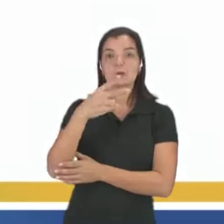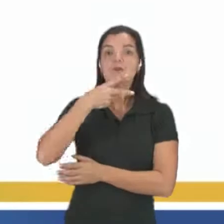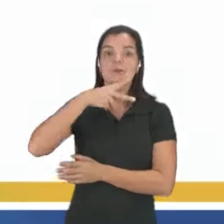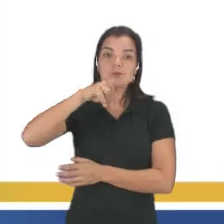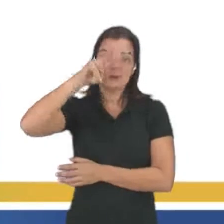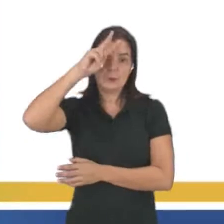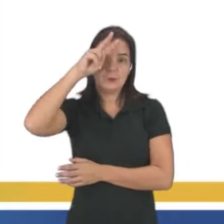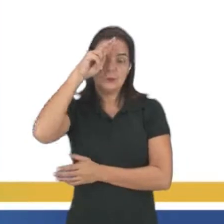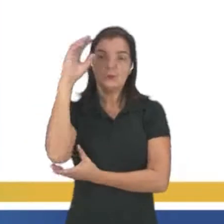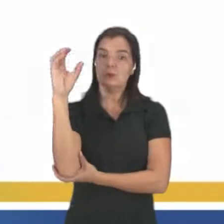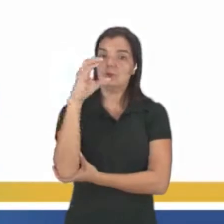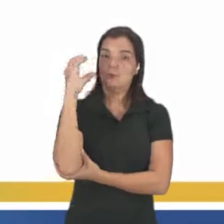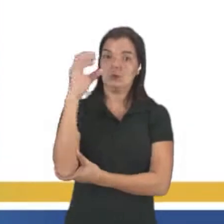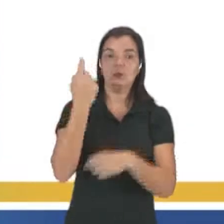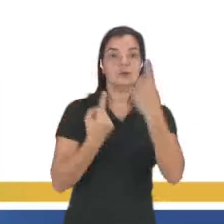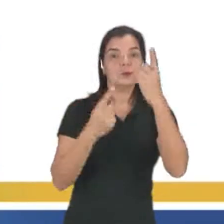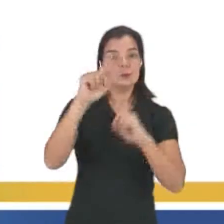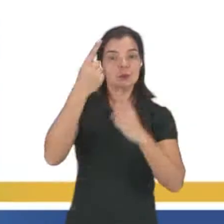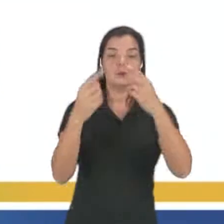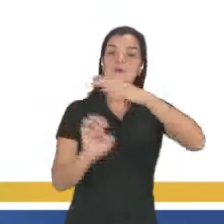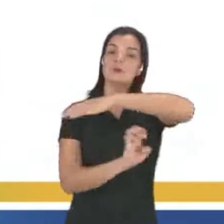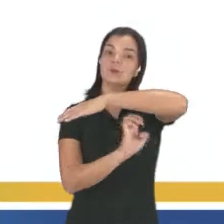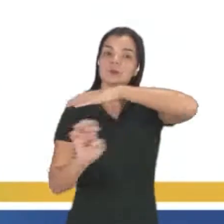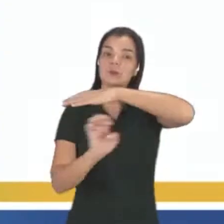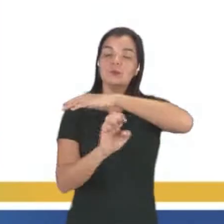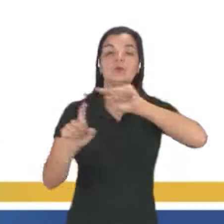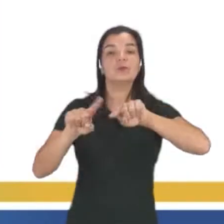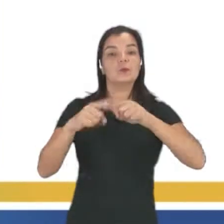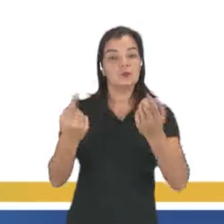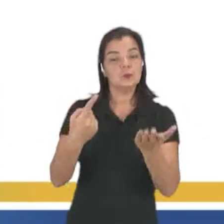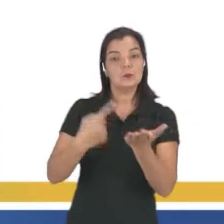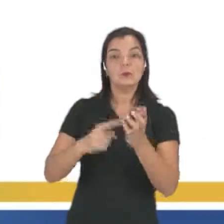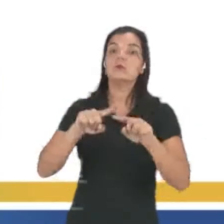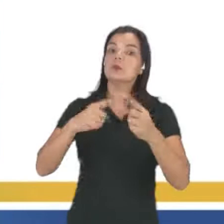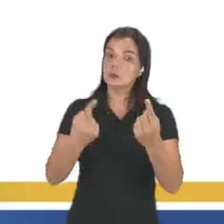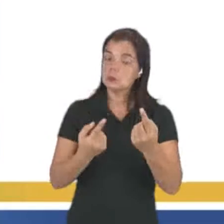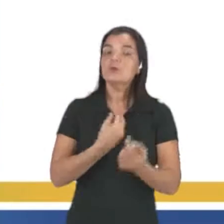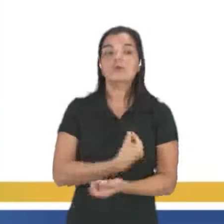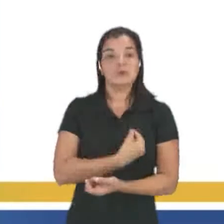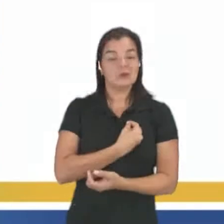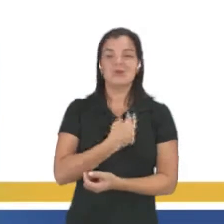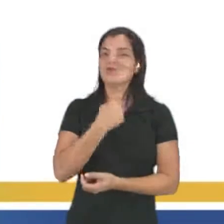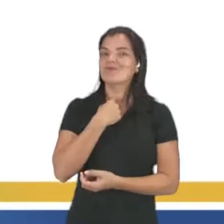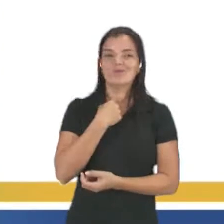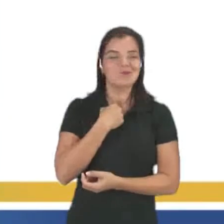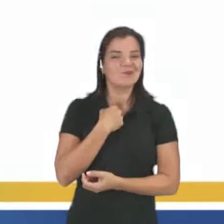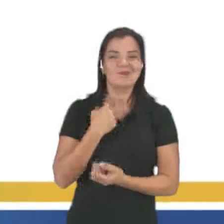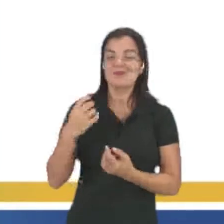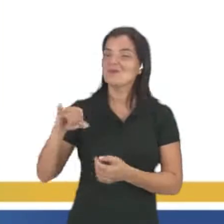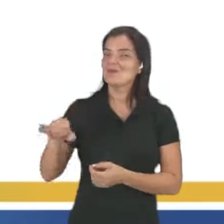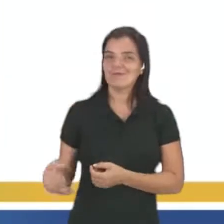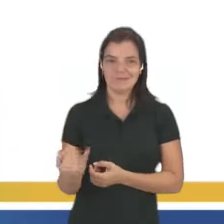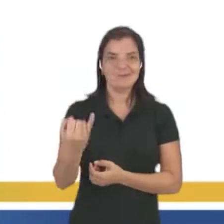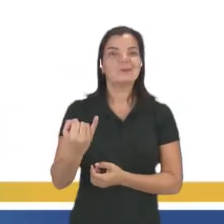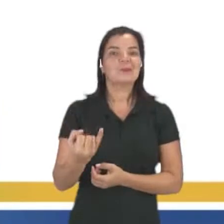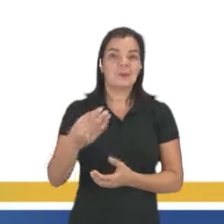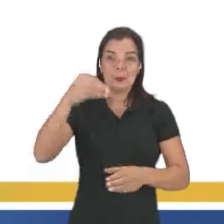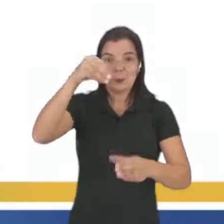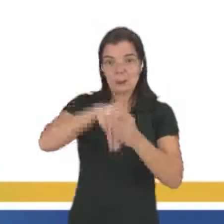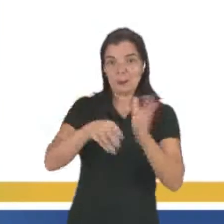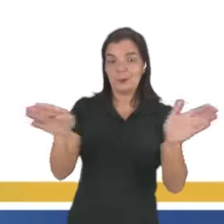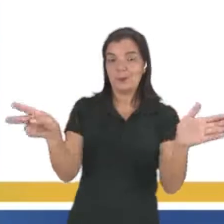Peru, Colômbia, Chile e Equador, que são apenas associados. Podem participar, mas não têm os mesmos privilégios de ser um